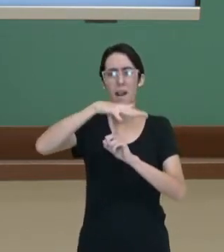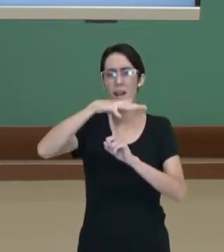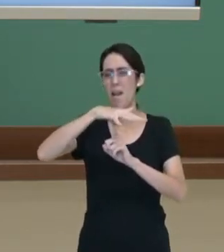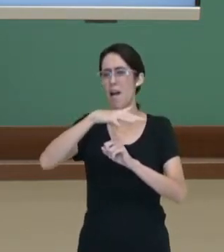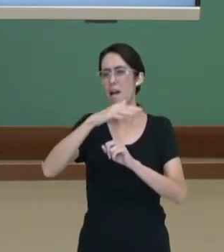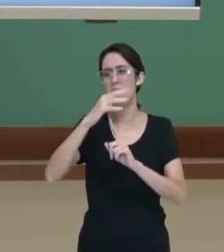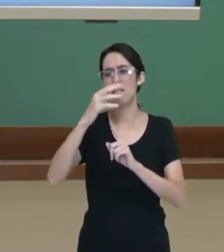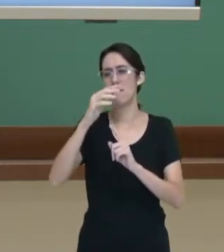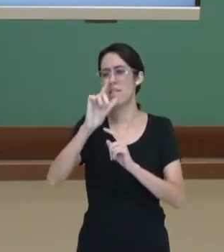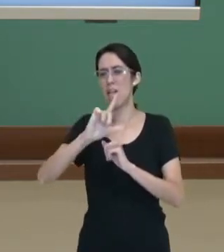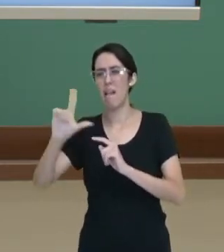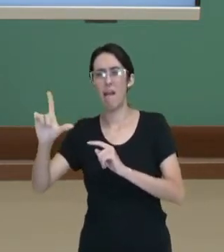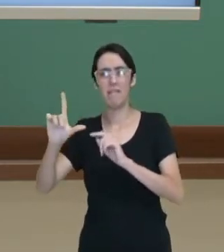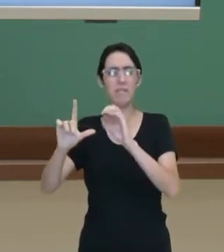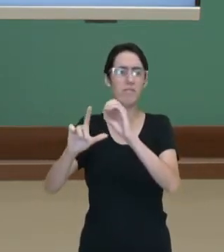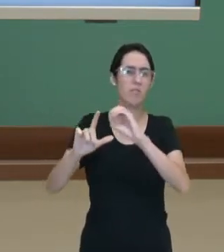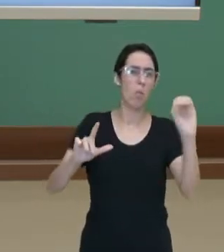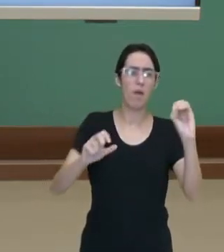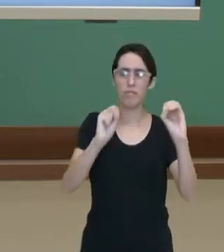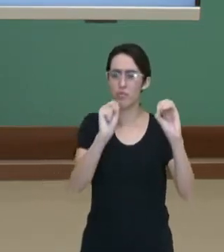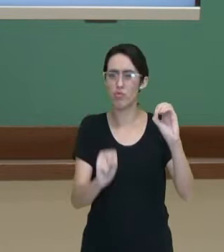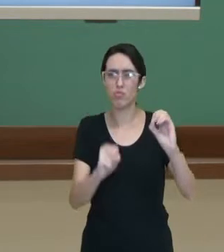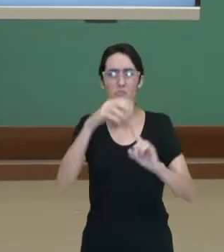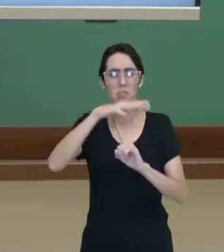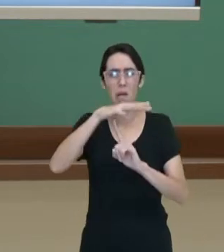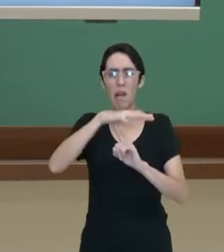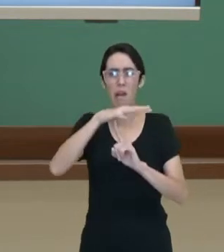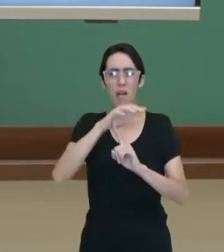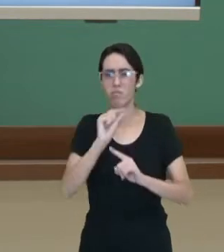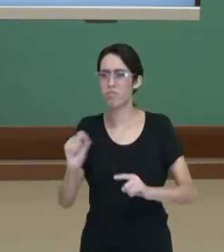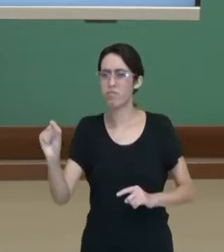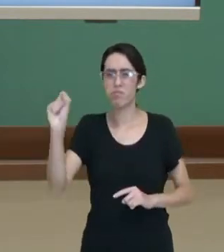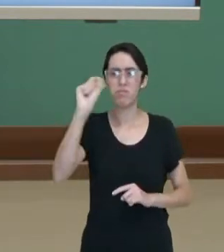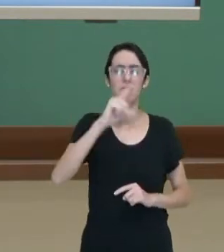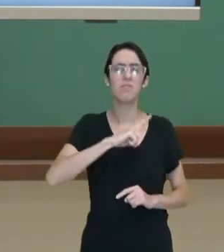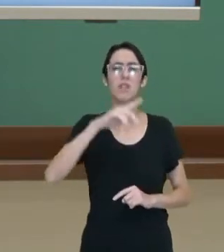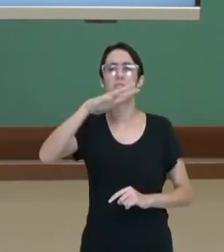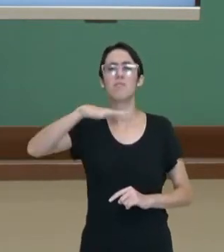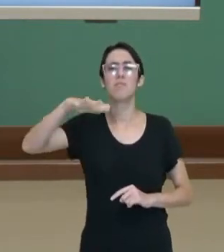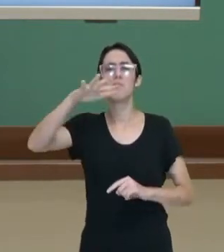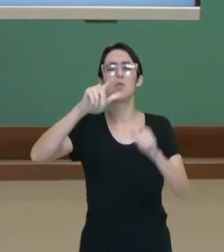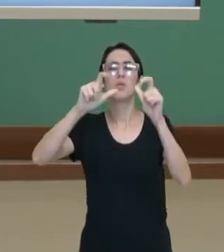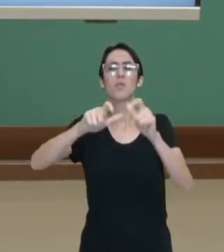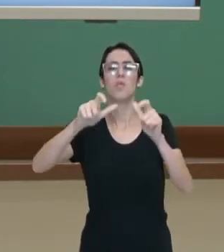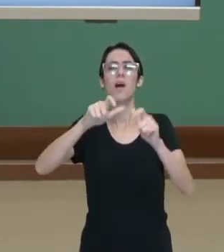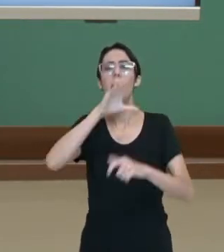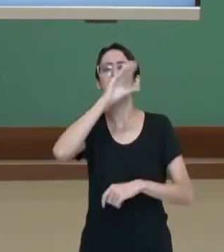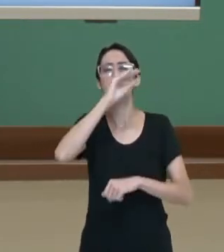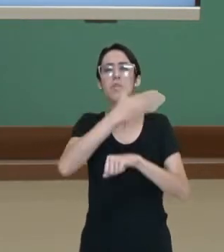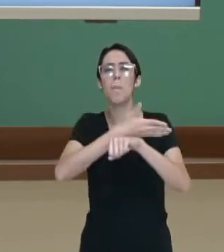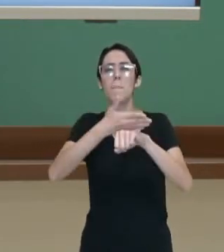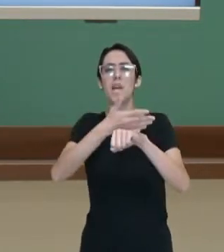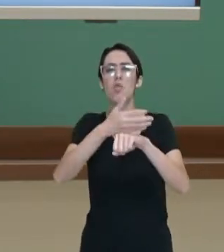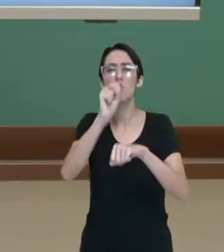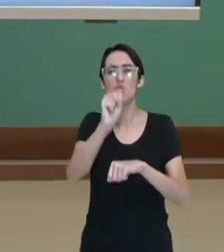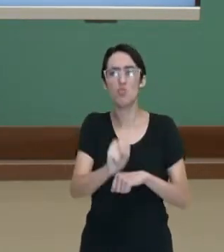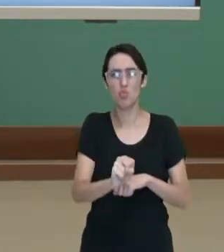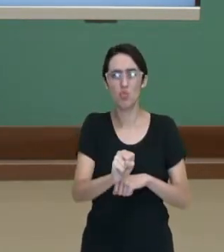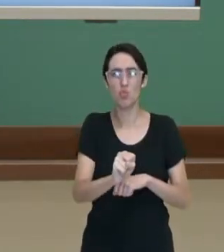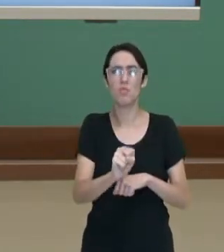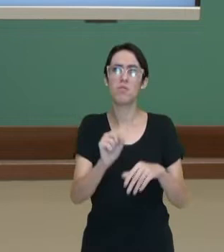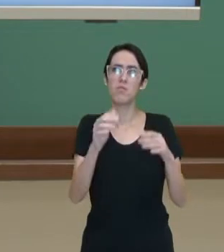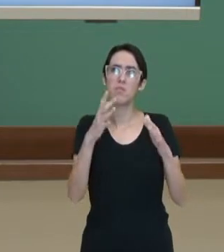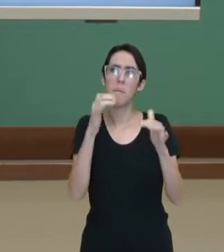noroeste, região oeste, sudoeste, o pessoal lá de Pato Branco, região sul do estado do Paraná, chegando aí